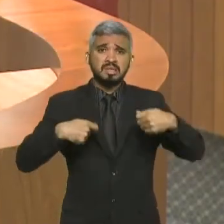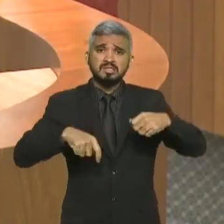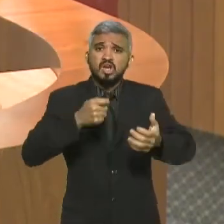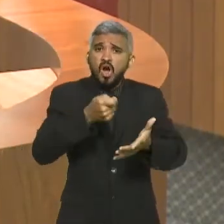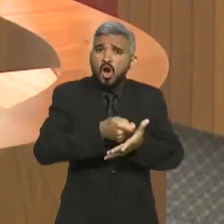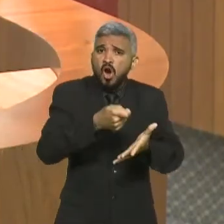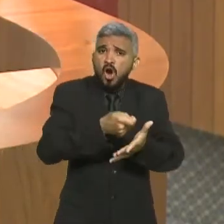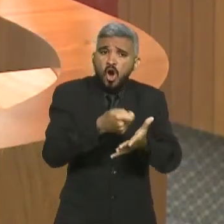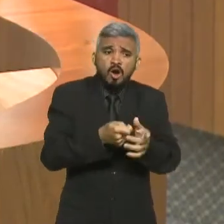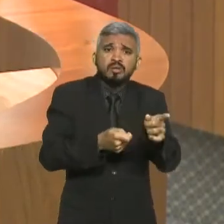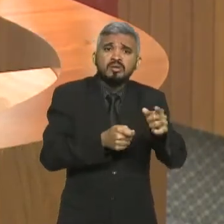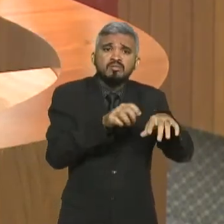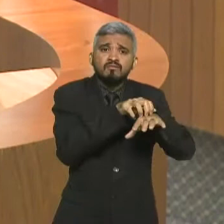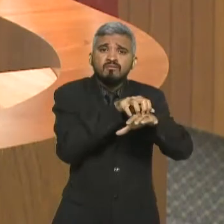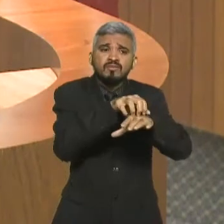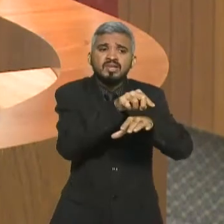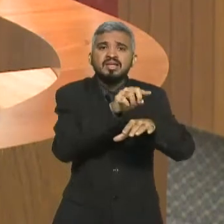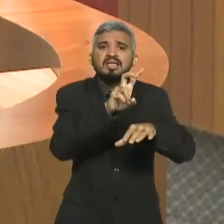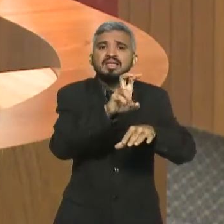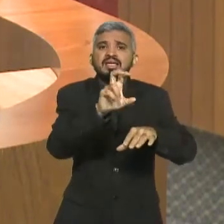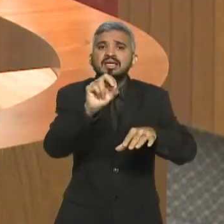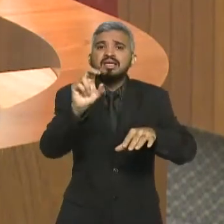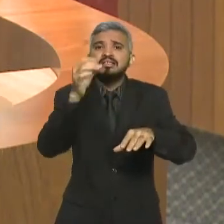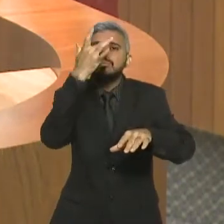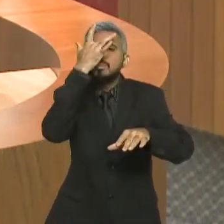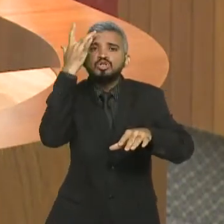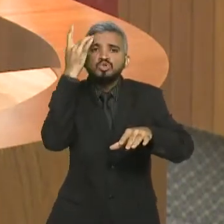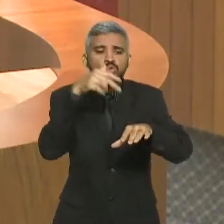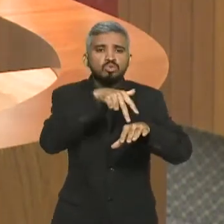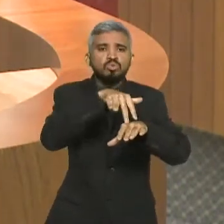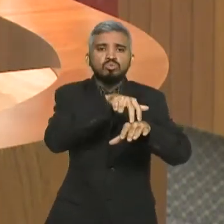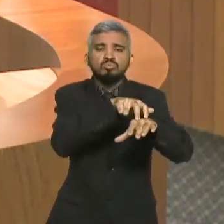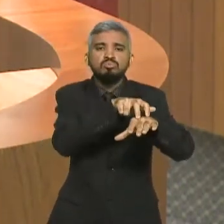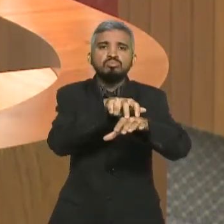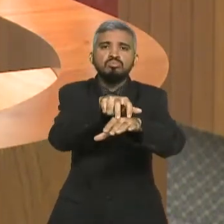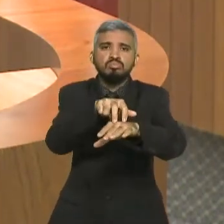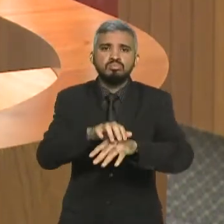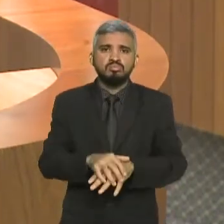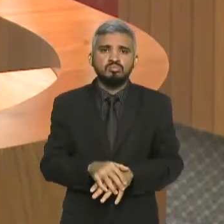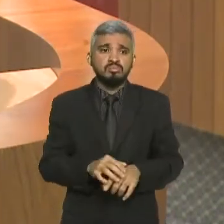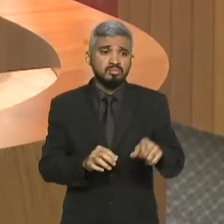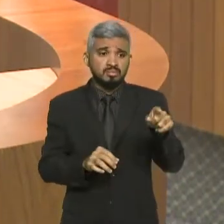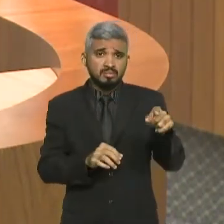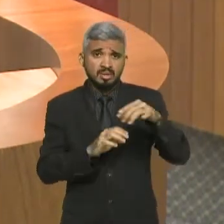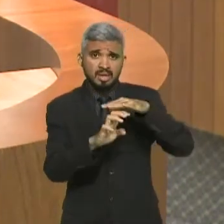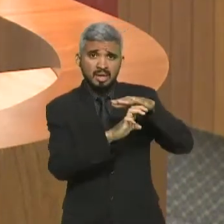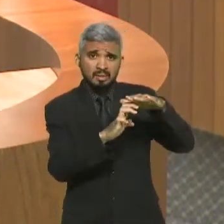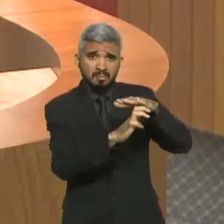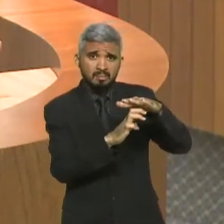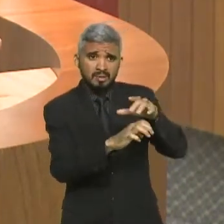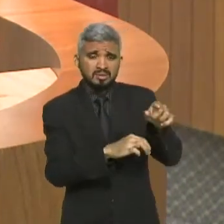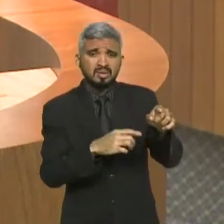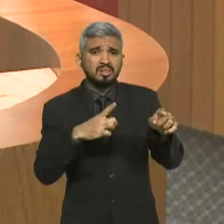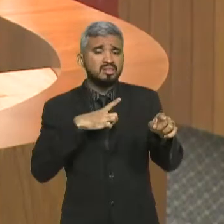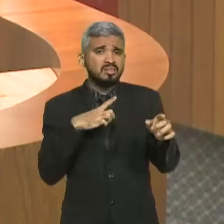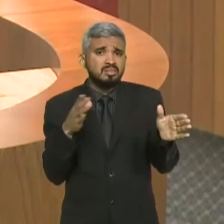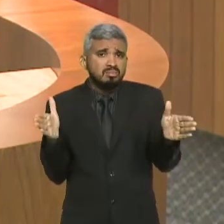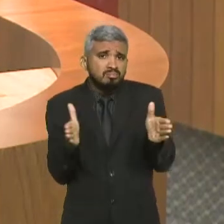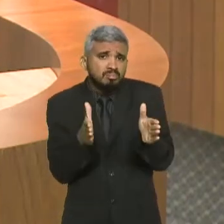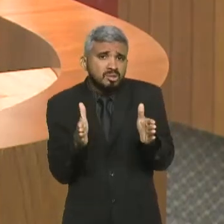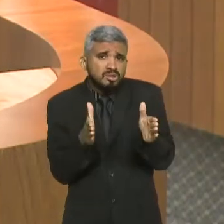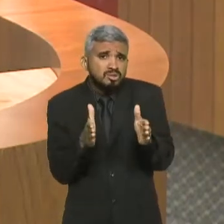é do Pará, tem uma balsa para transportar 44 pessoas, não tem